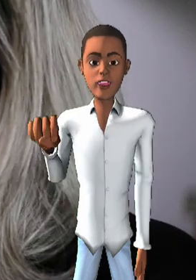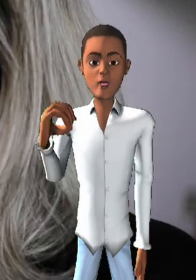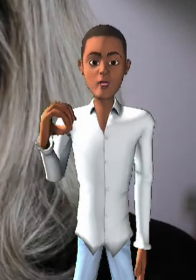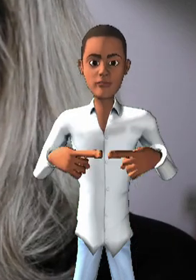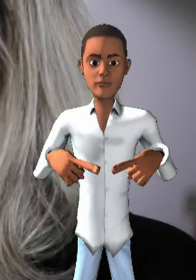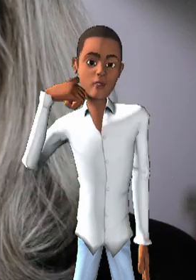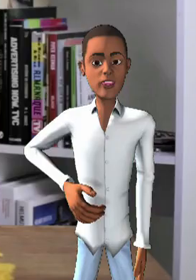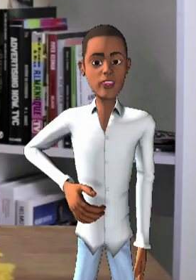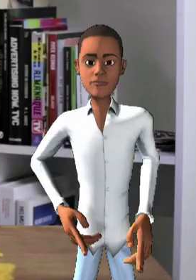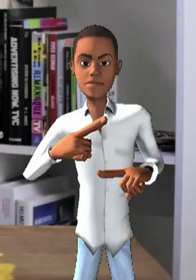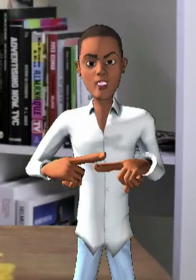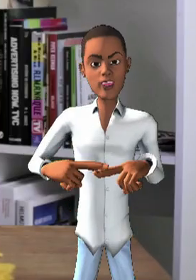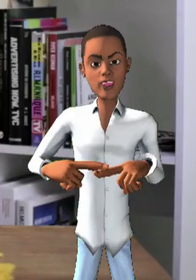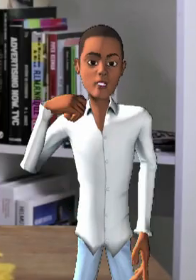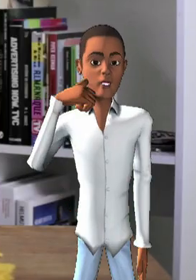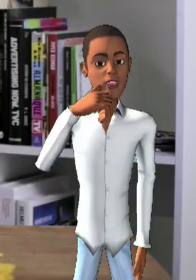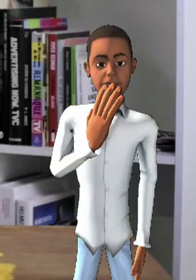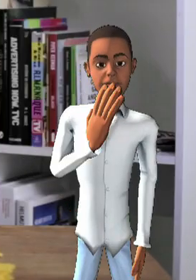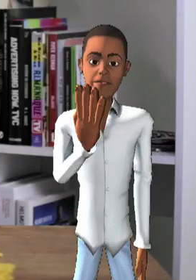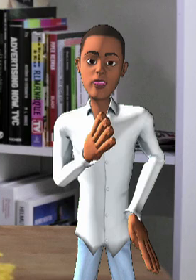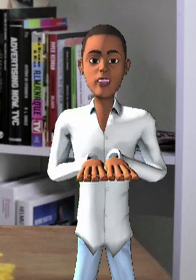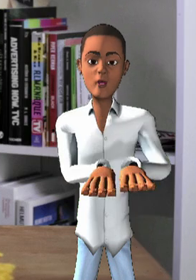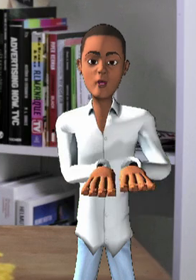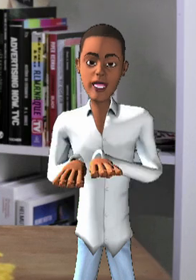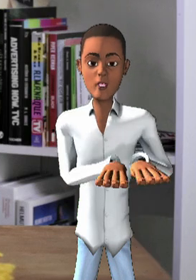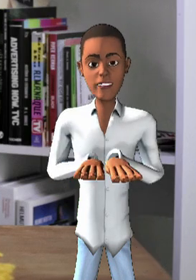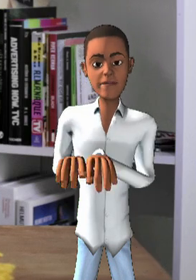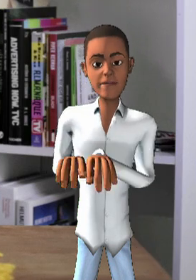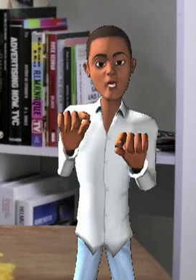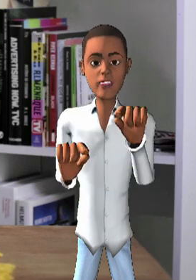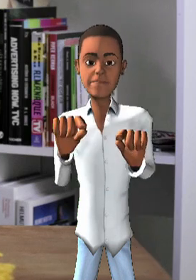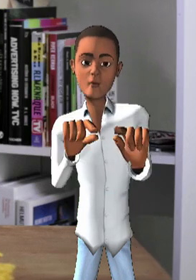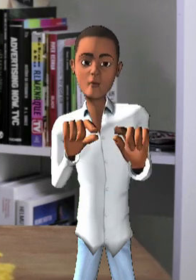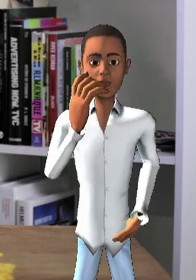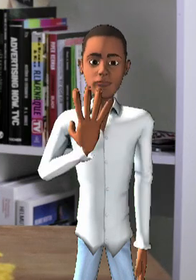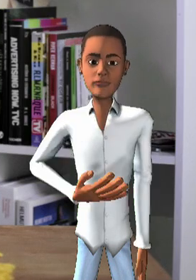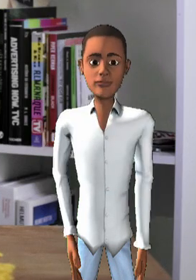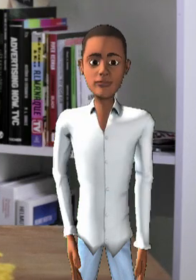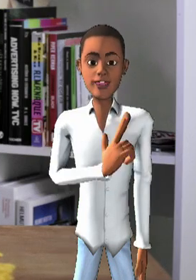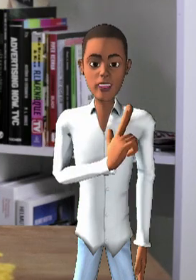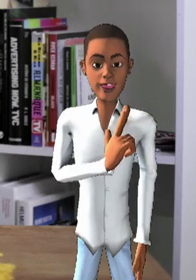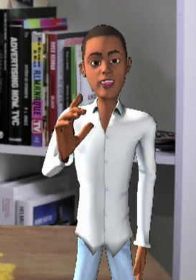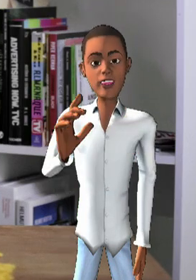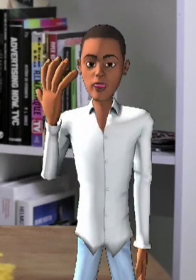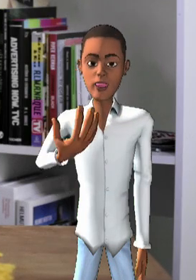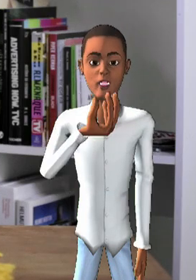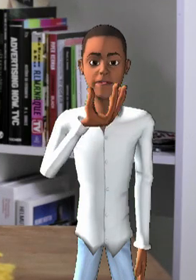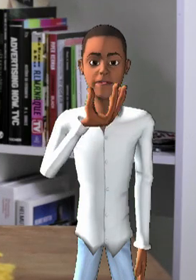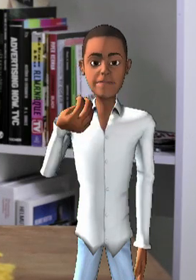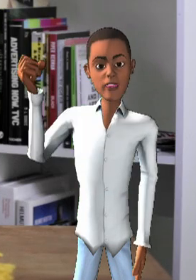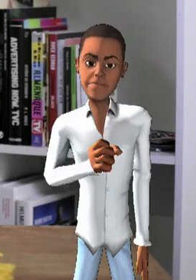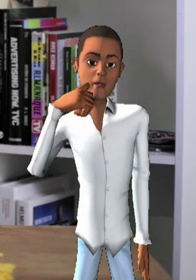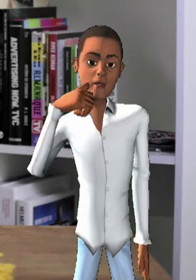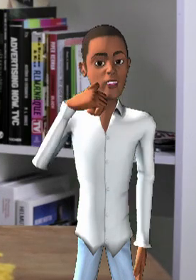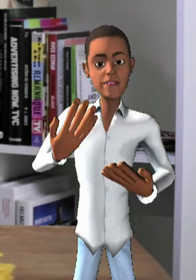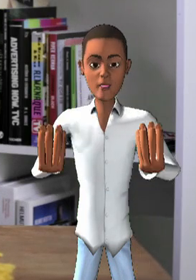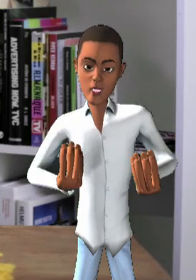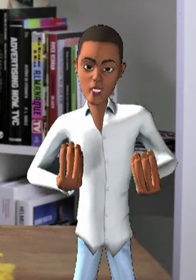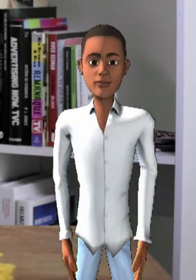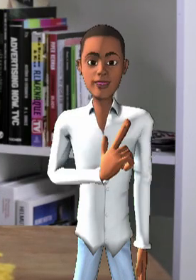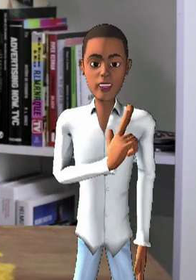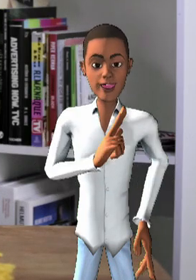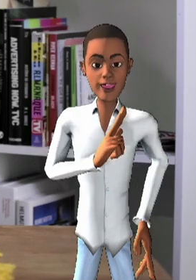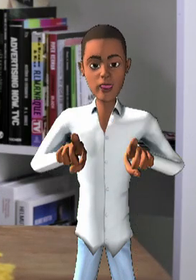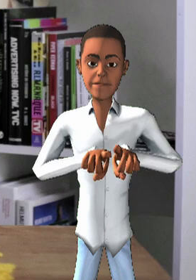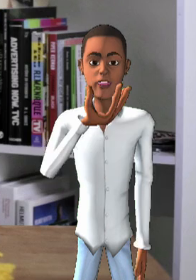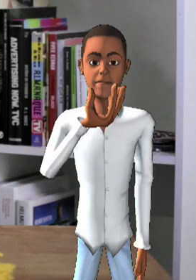do machismo para as mulheres, porque o feminismo, ele não é protagonizado pelas mulheres à toa. As mulheres estão morrendo na mão dos homens.